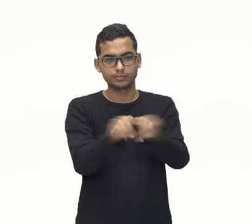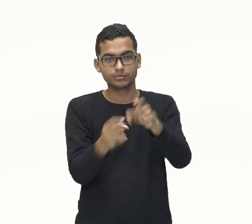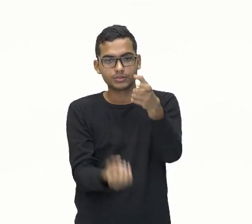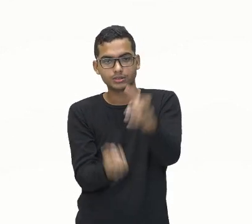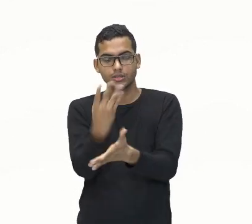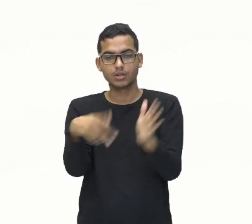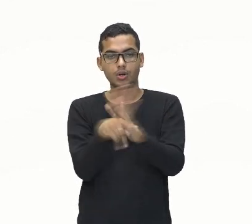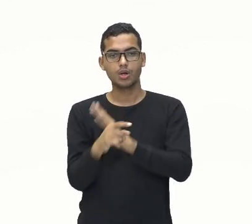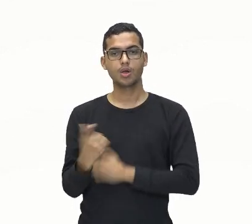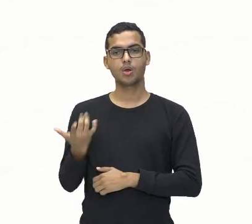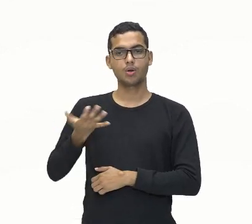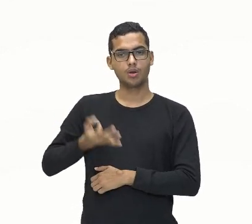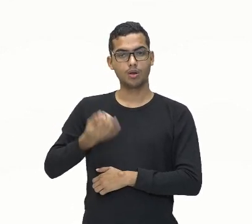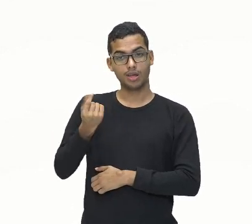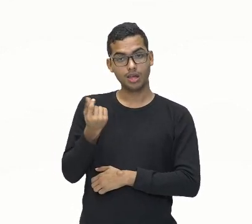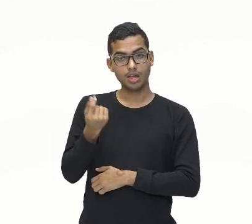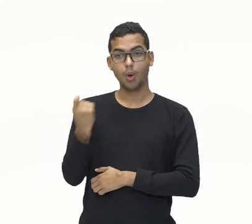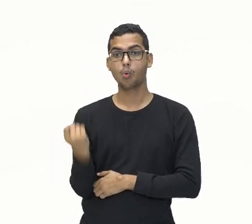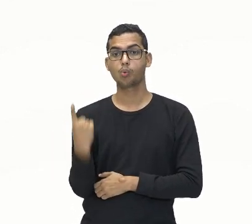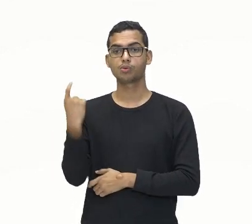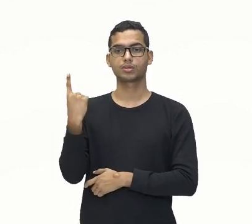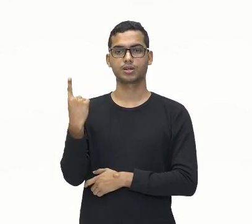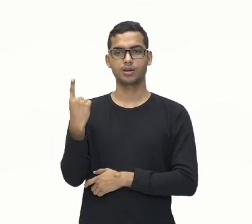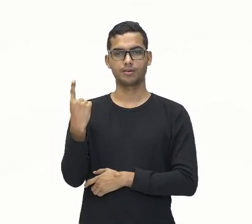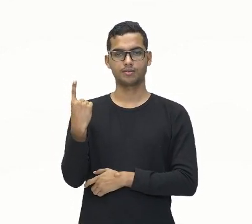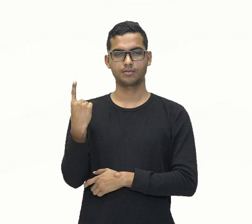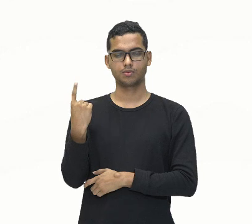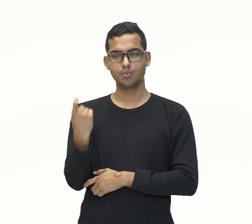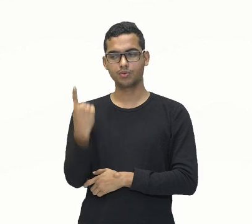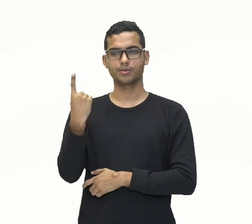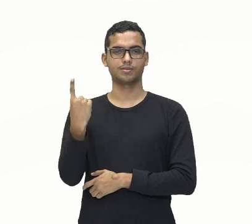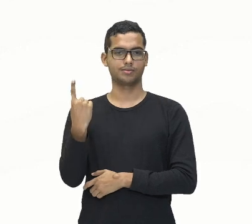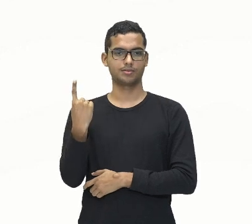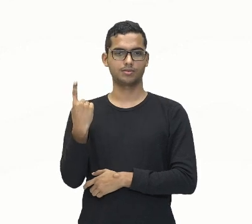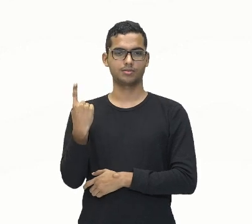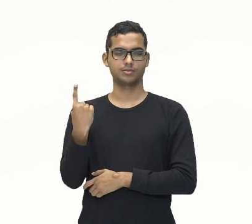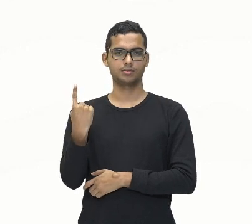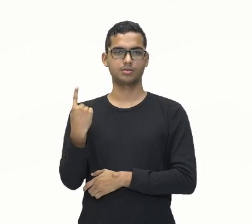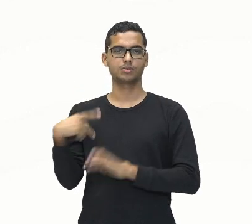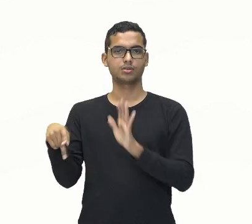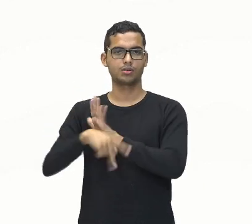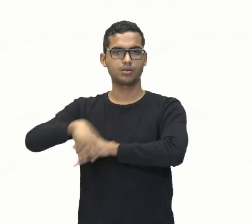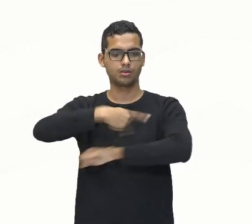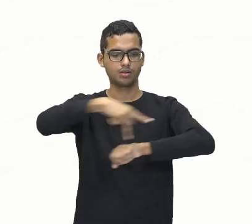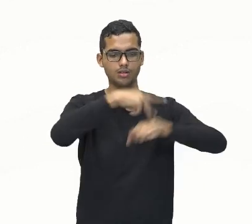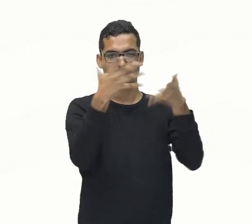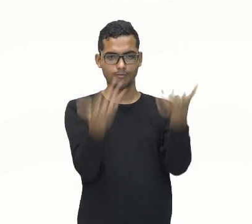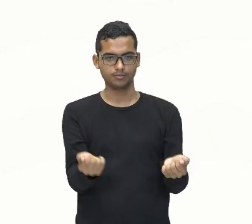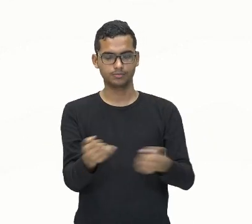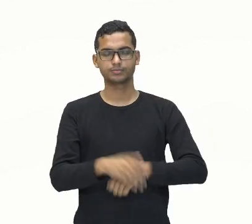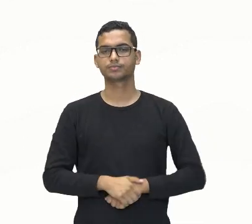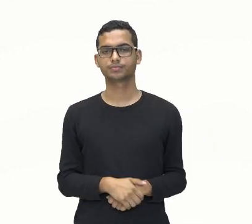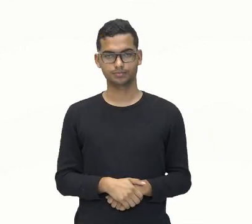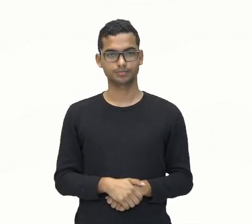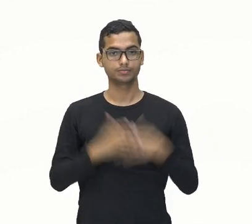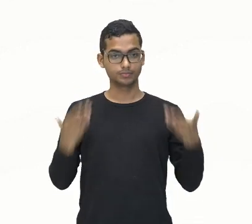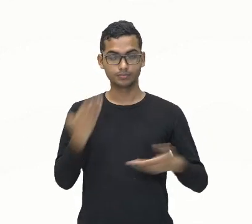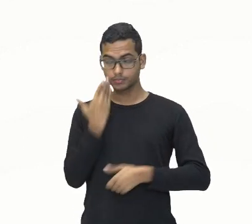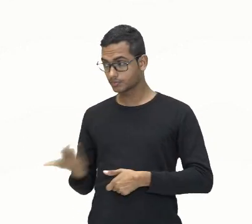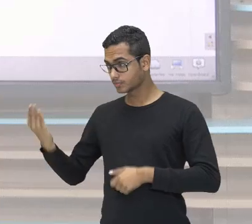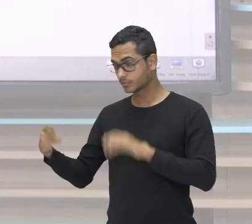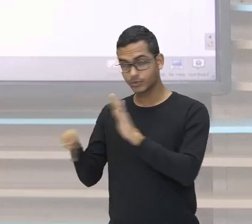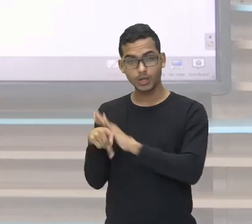criação e adoção de uma moeda única pelos membros. Então, gente, no caso da união política